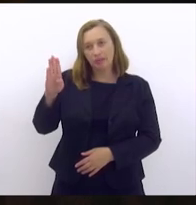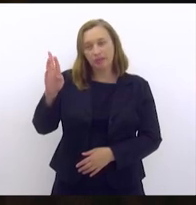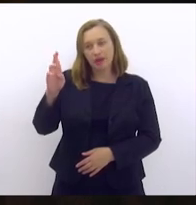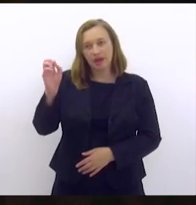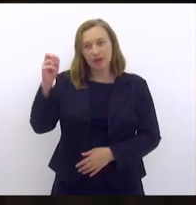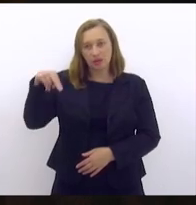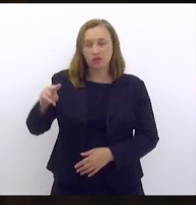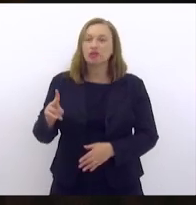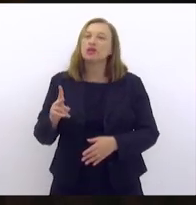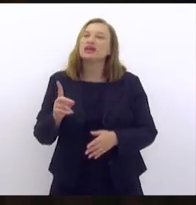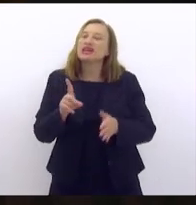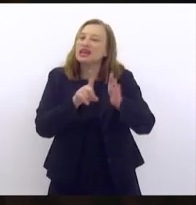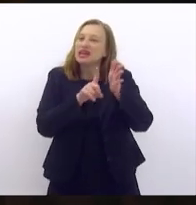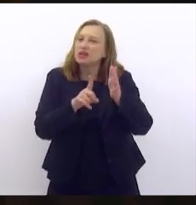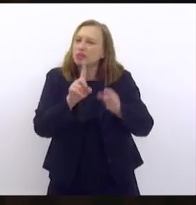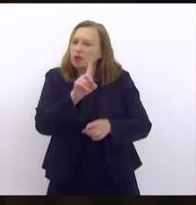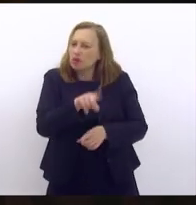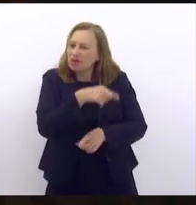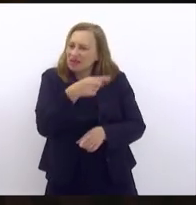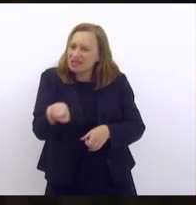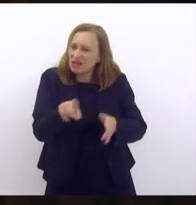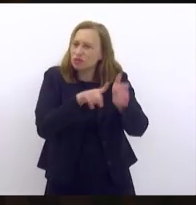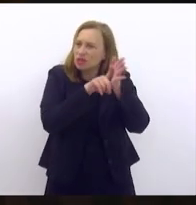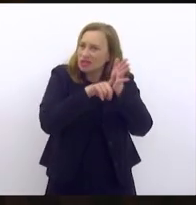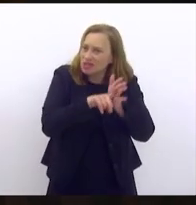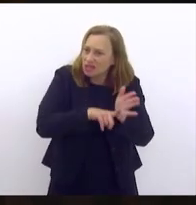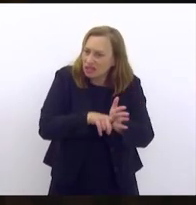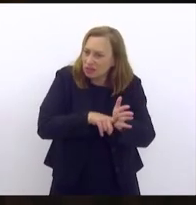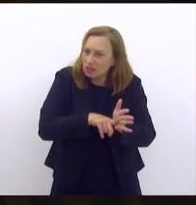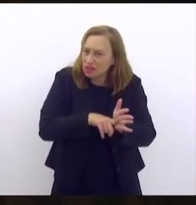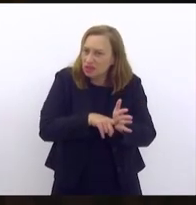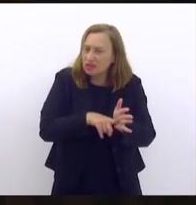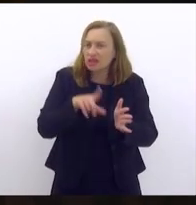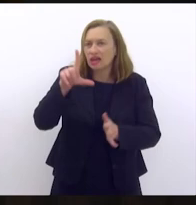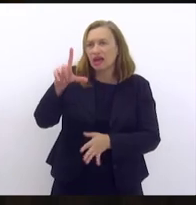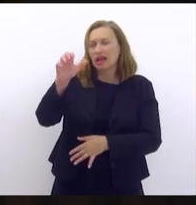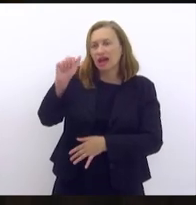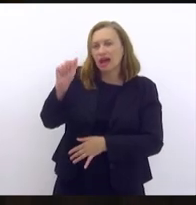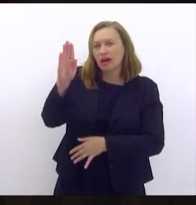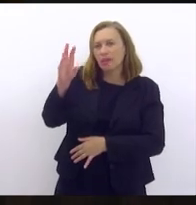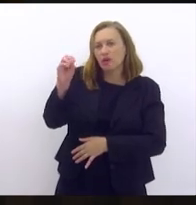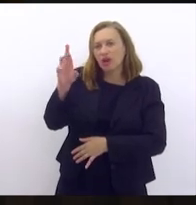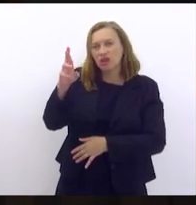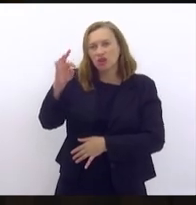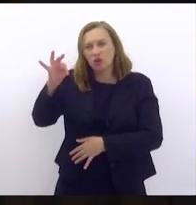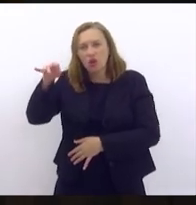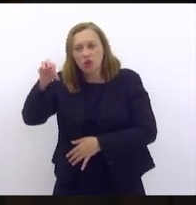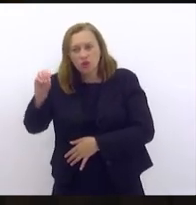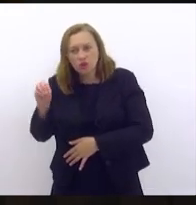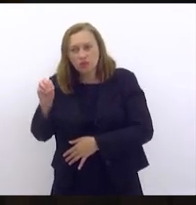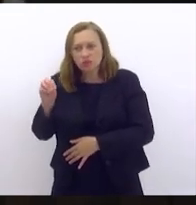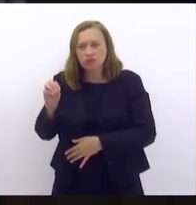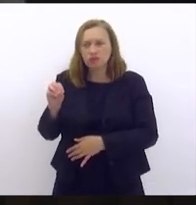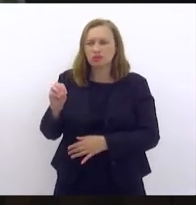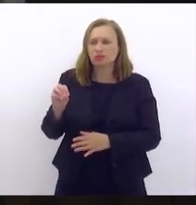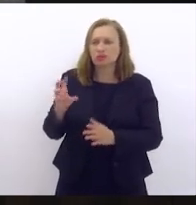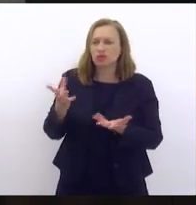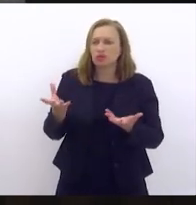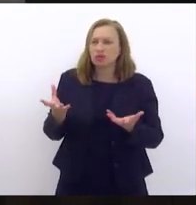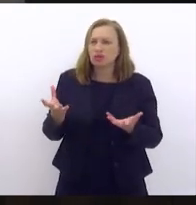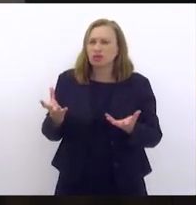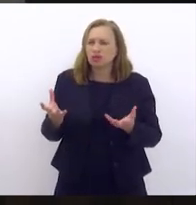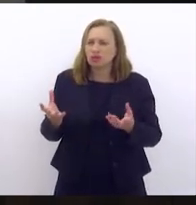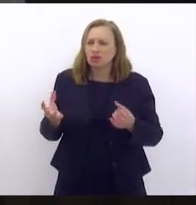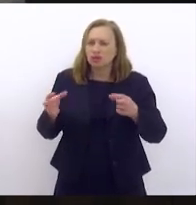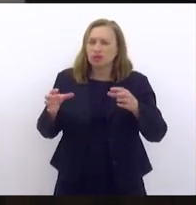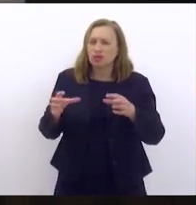exames ópticos em estabelecimentos ou laboratórios ópticos, bem como a prescrição de lentes de grau